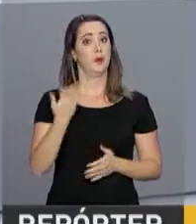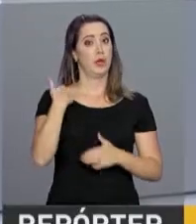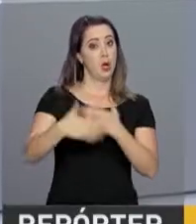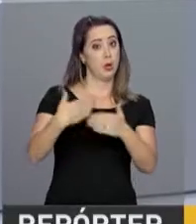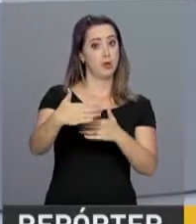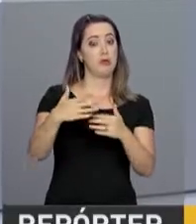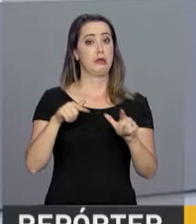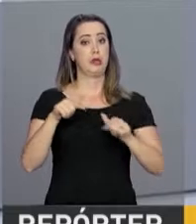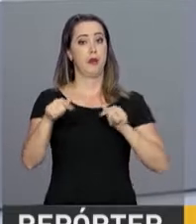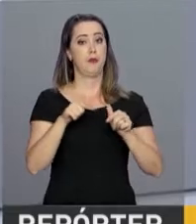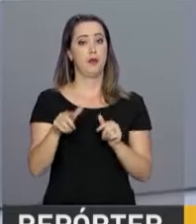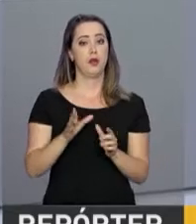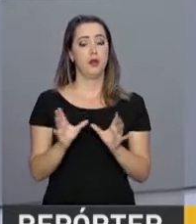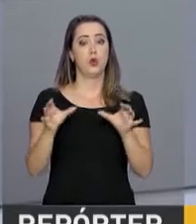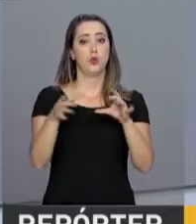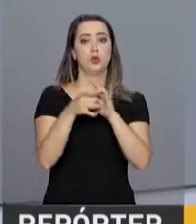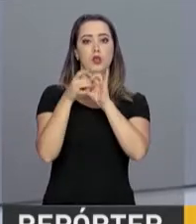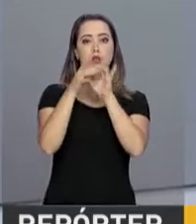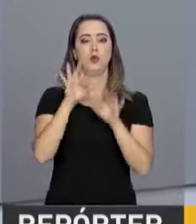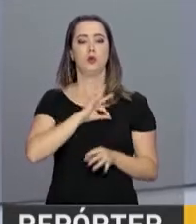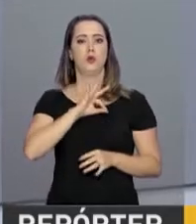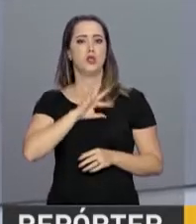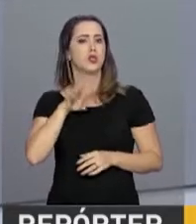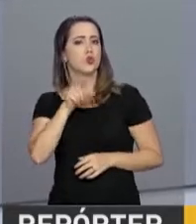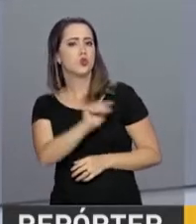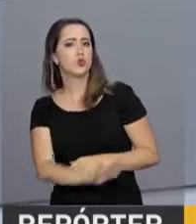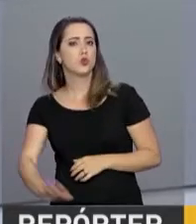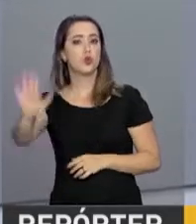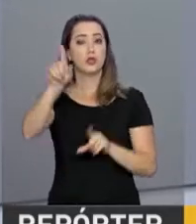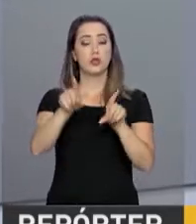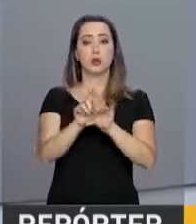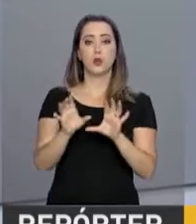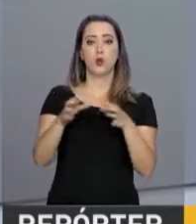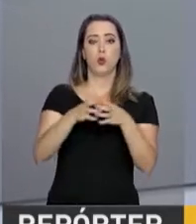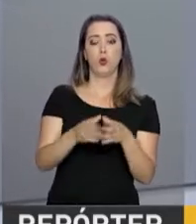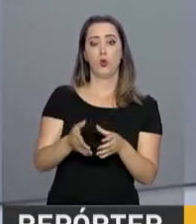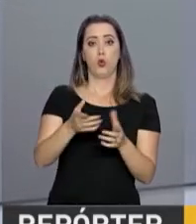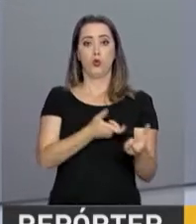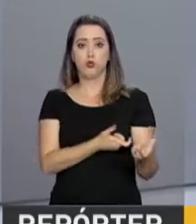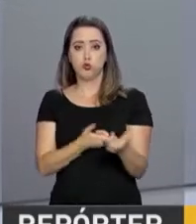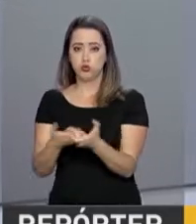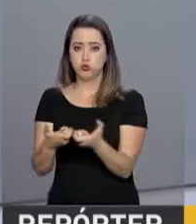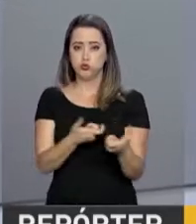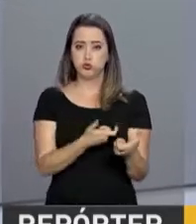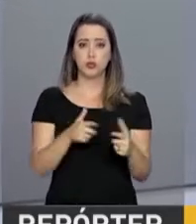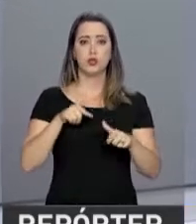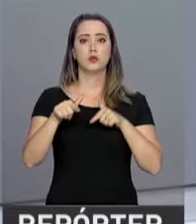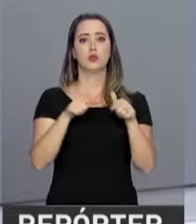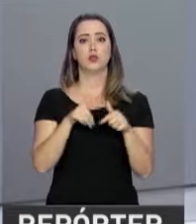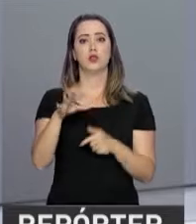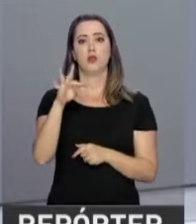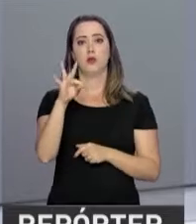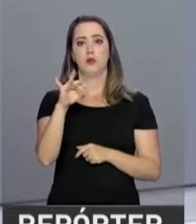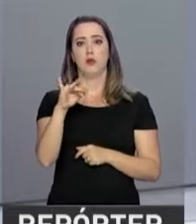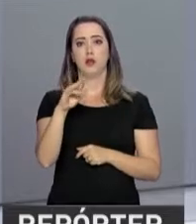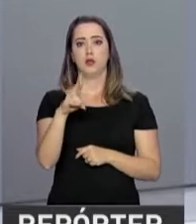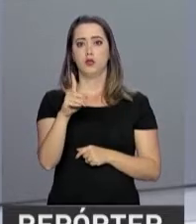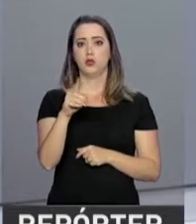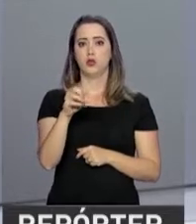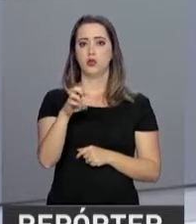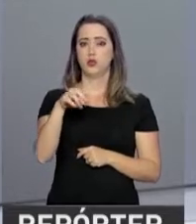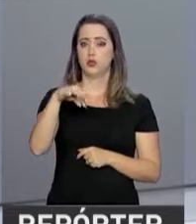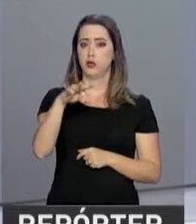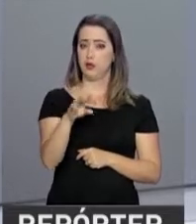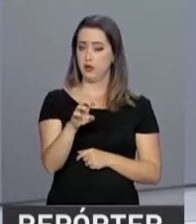grande ação que envolve as polícias militares de todo o país e os integrantes do corpo de bombeiros é a operação tiradentes 2 que teve